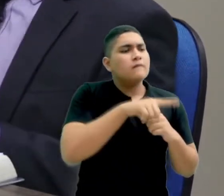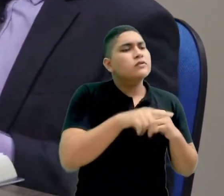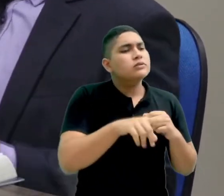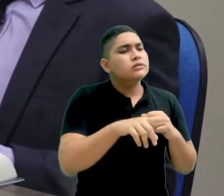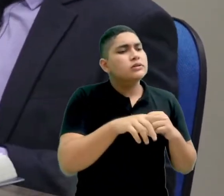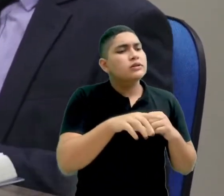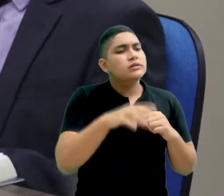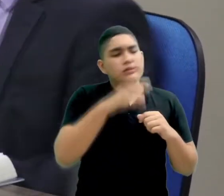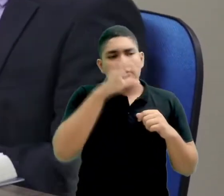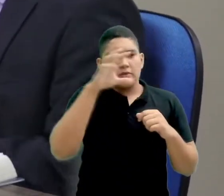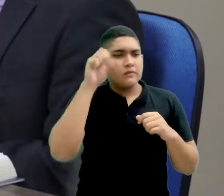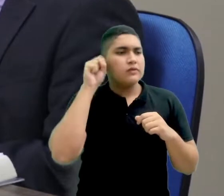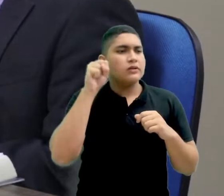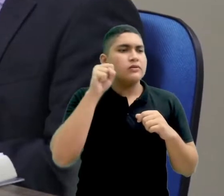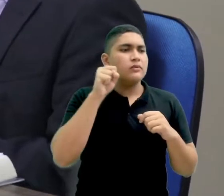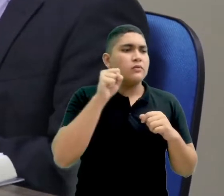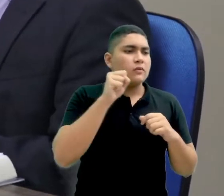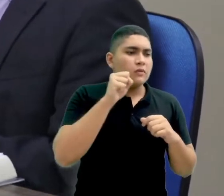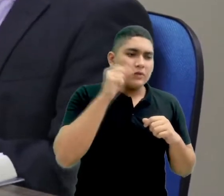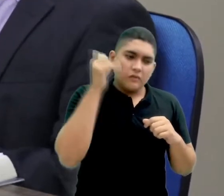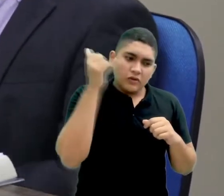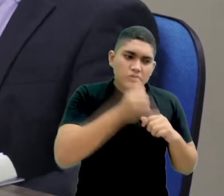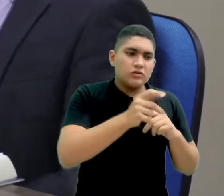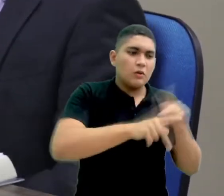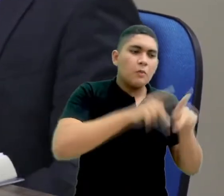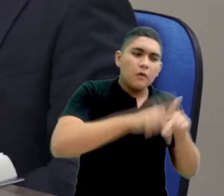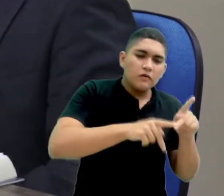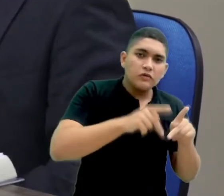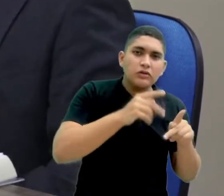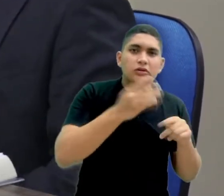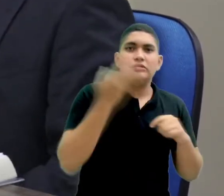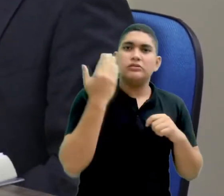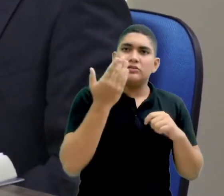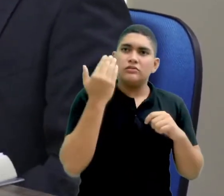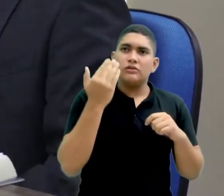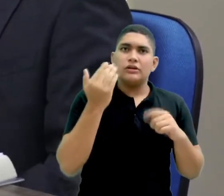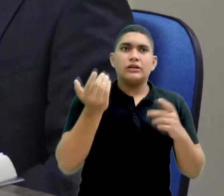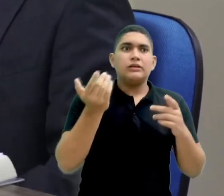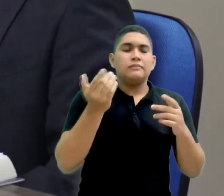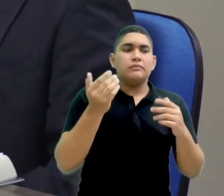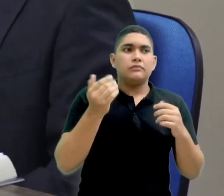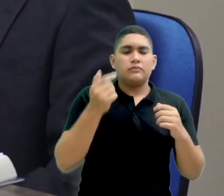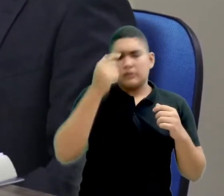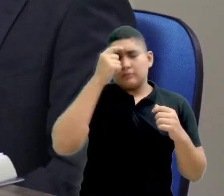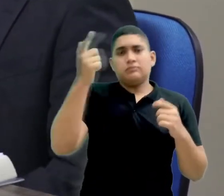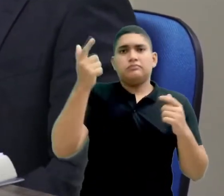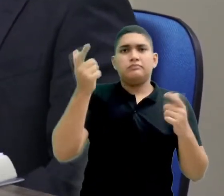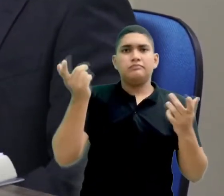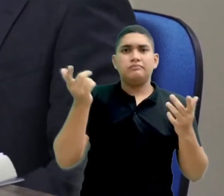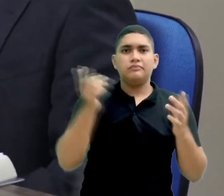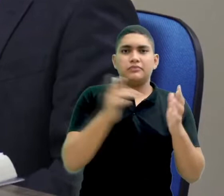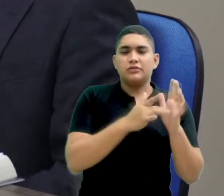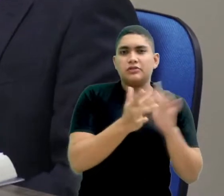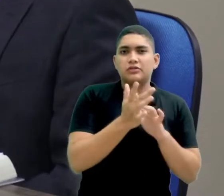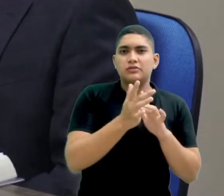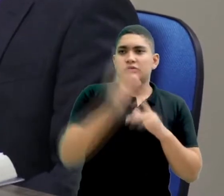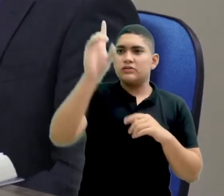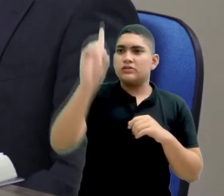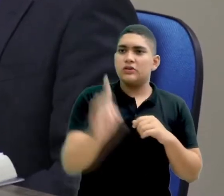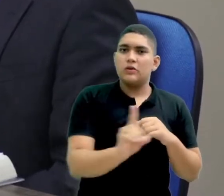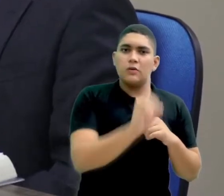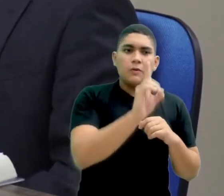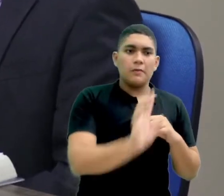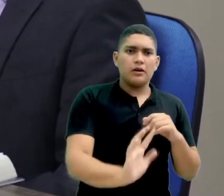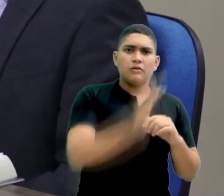dito aos antigos. E aí dá até um choque, por quê? Jesus ele deixa bem claro que ele veio para cumprir a